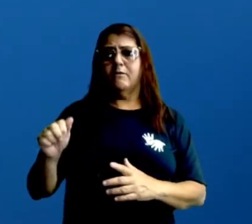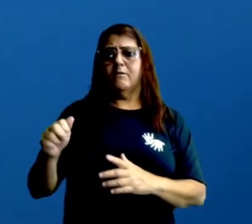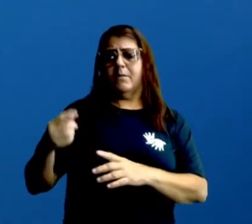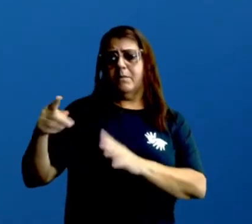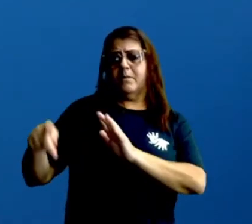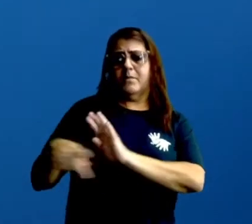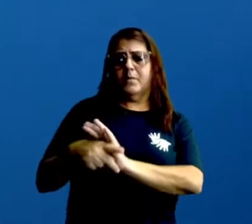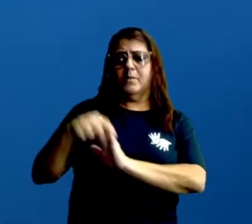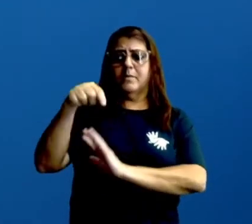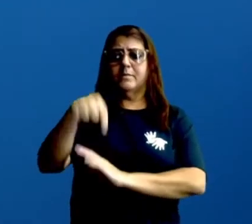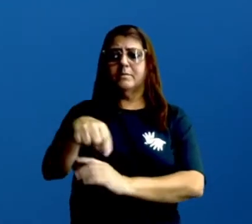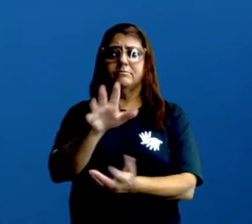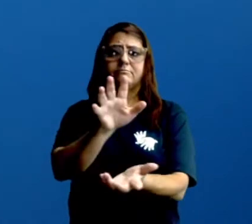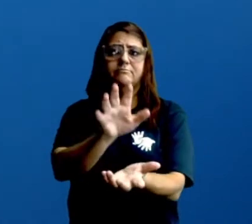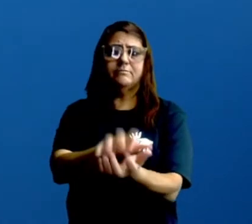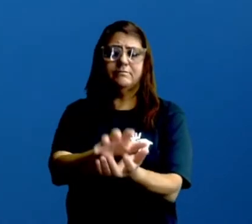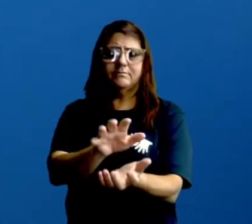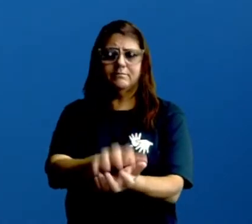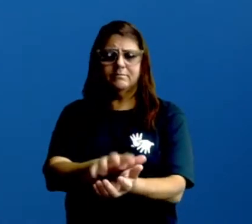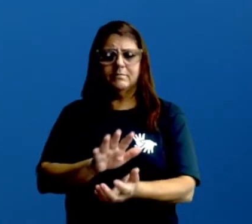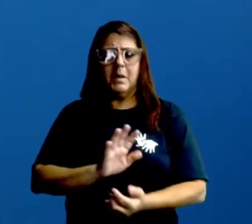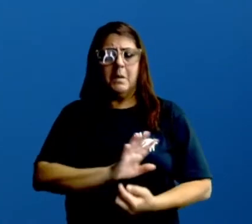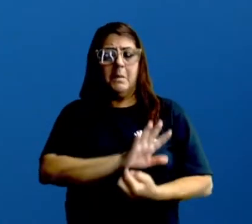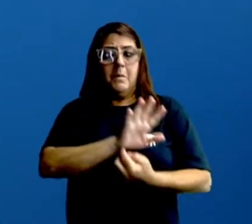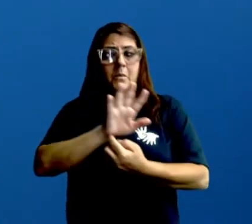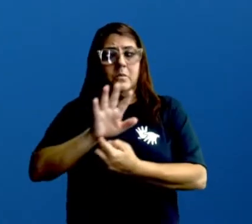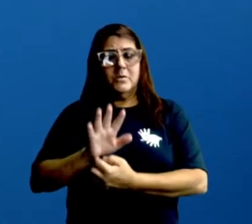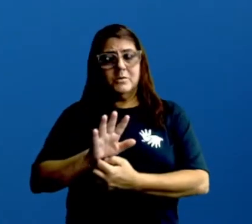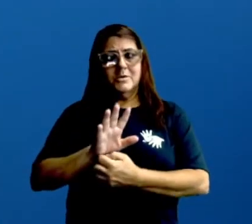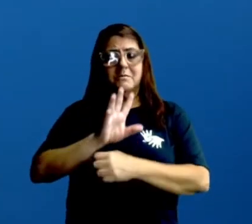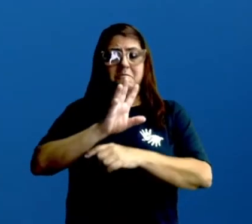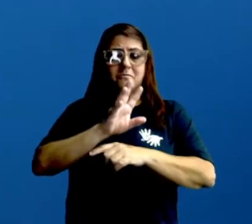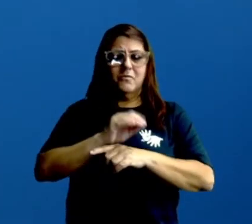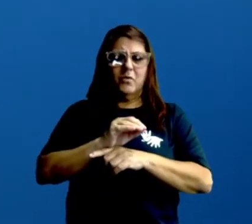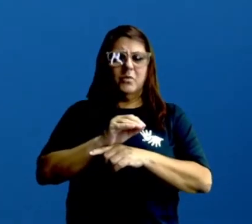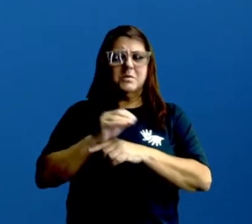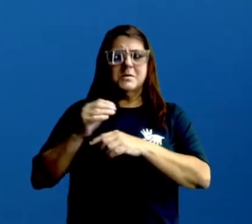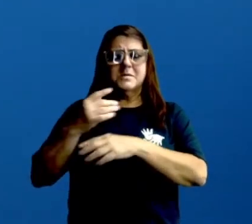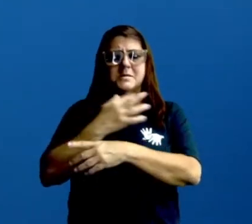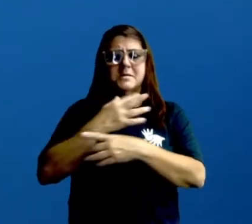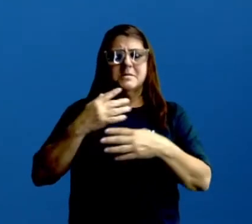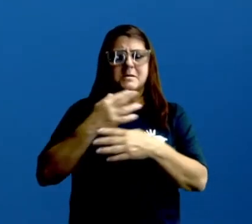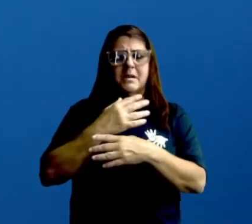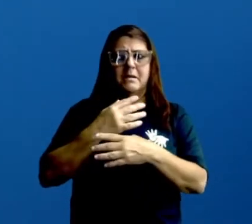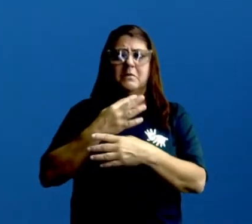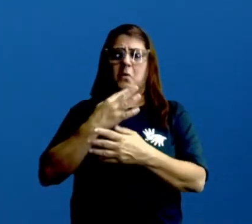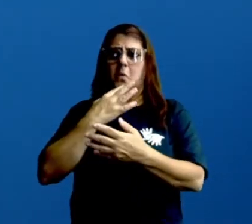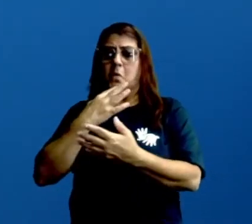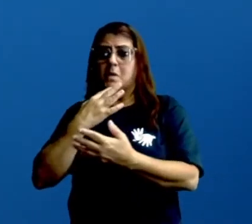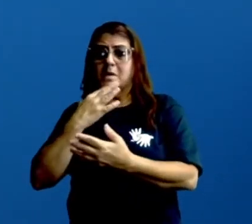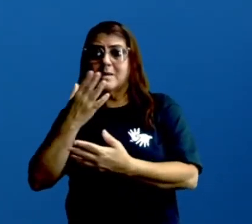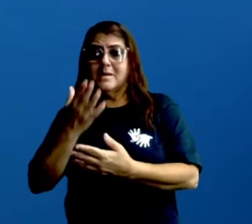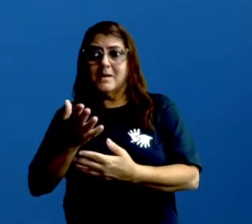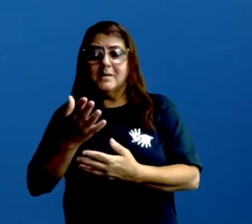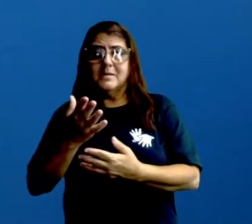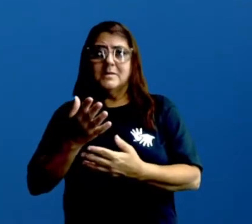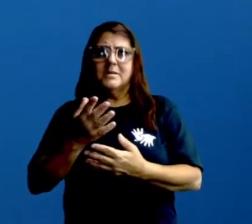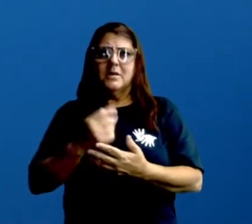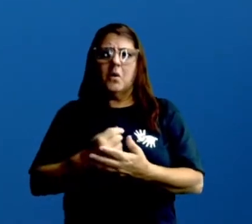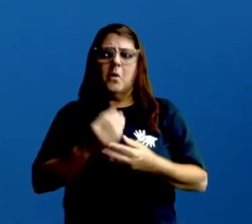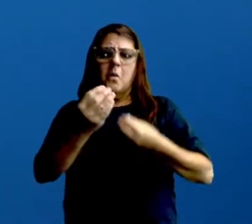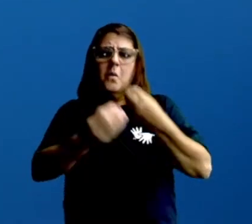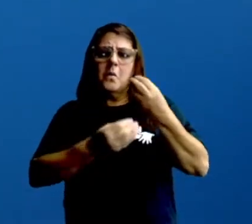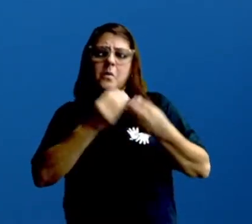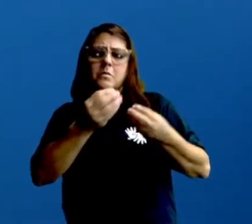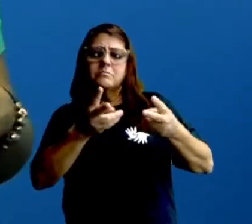Pernambuco trouxe algumas imagens bem bonitas de cidades que talvez você conheça para a gente perceber como é que